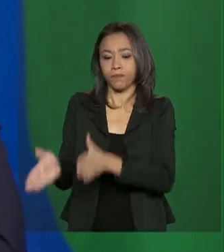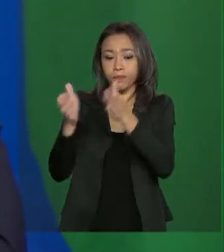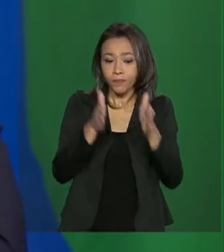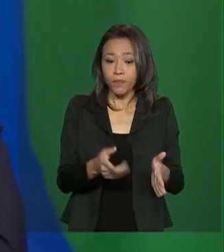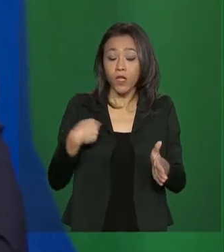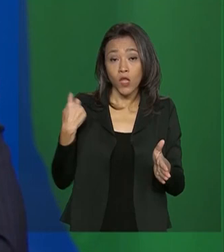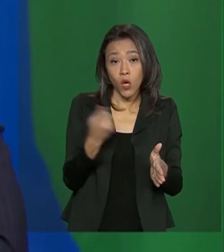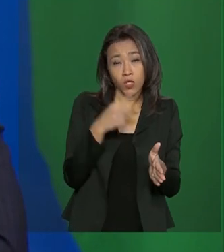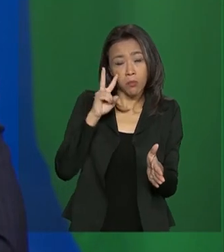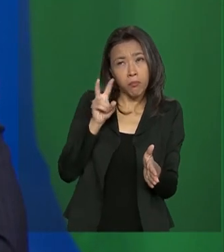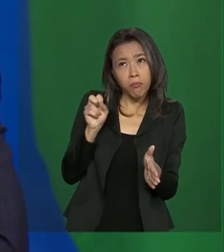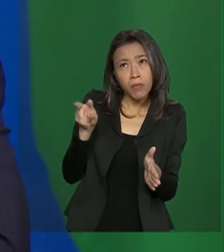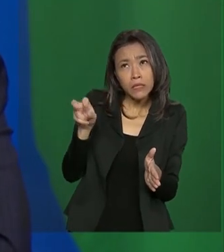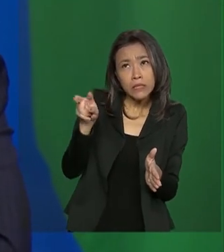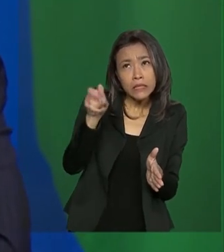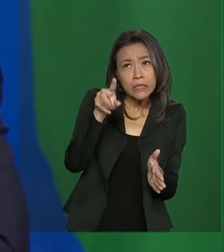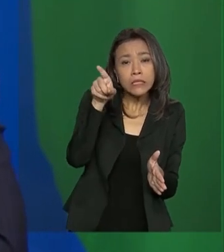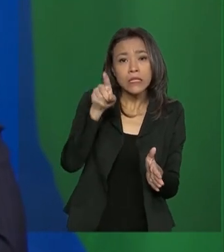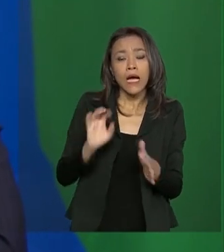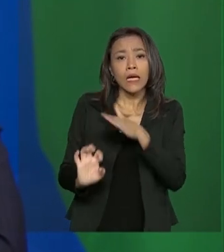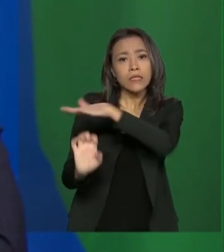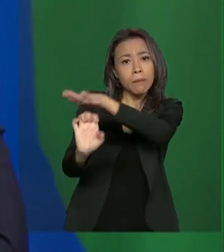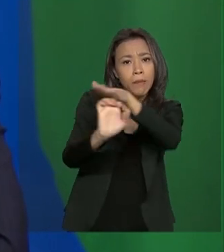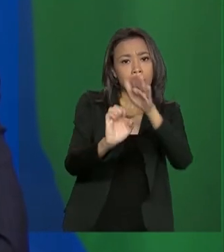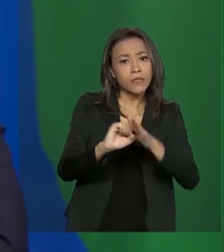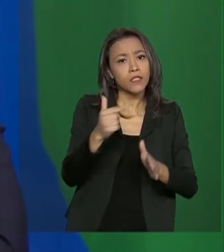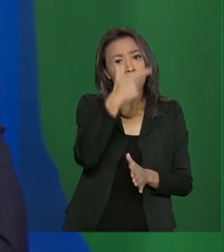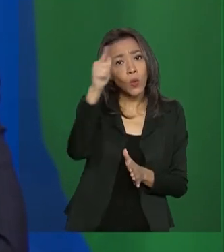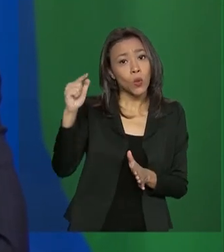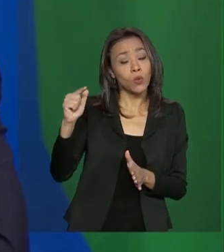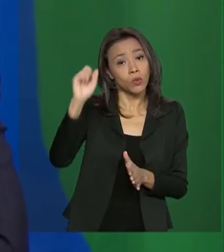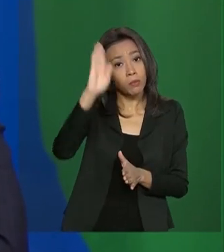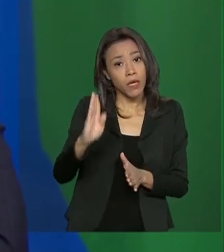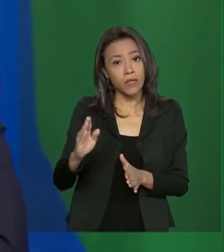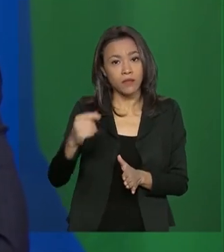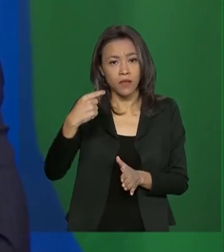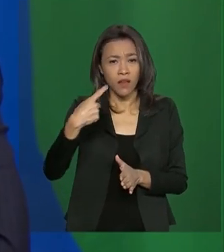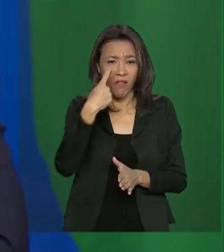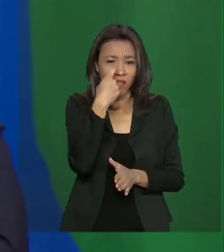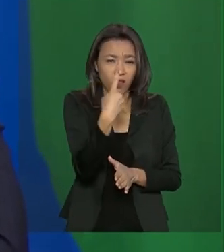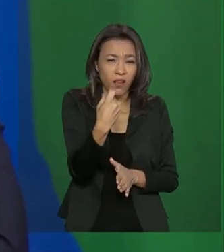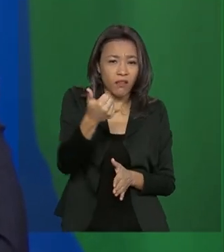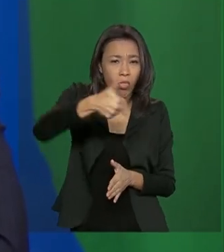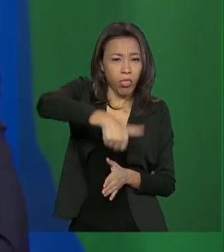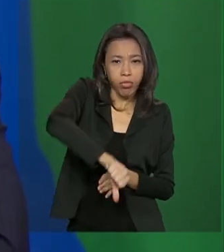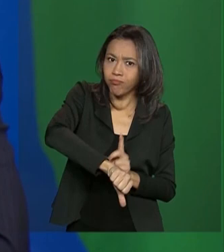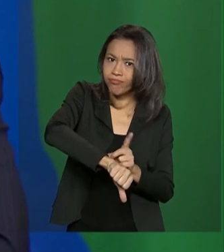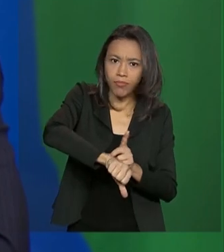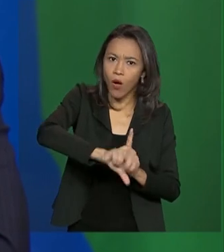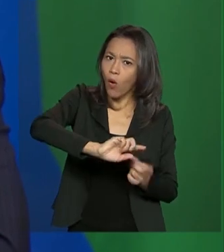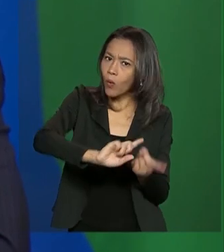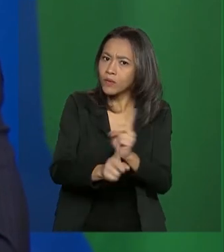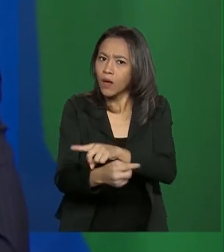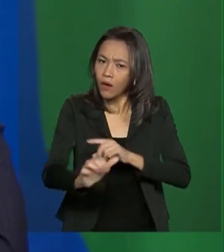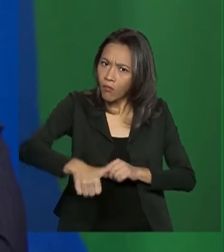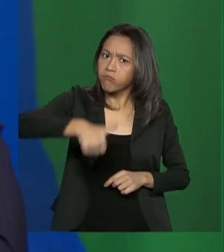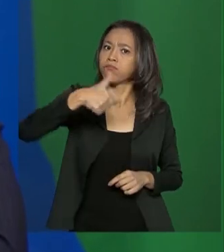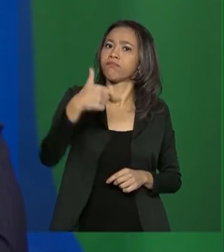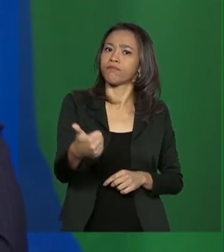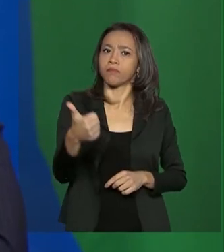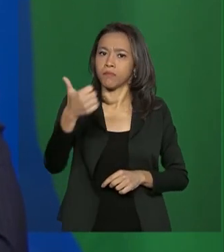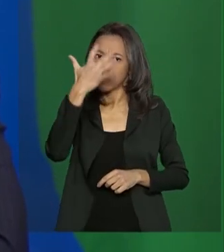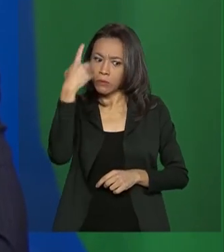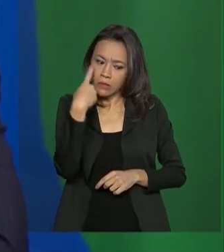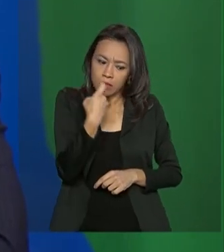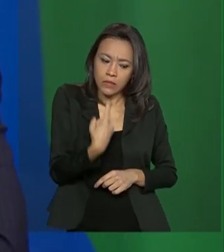interessado nos nossos projetos, ou seja, o interesse não caiu, pelo contrário, aumentou e a gente está vendo o seguinte, o programa